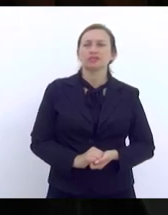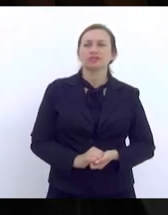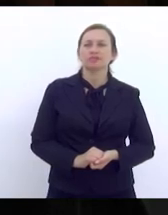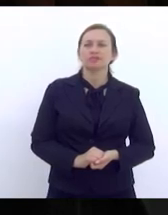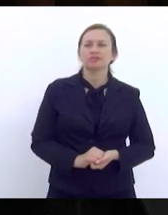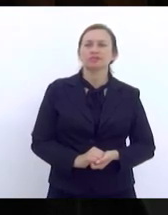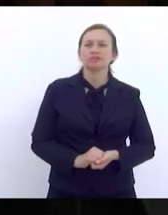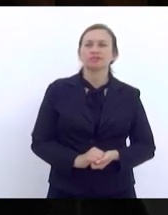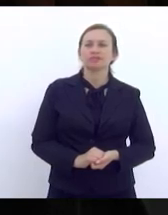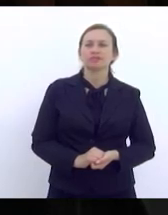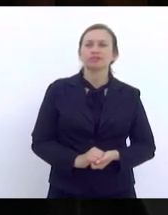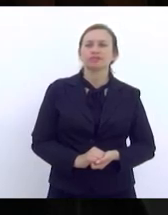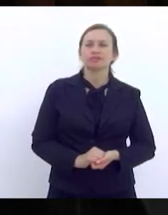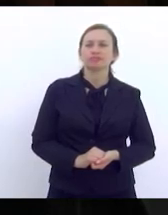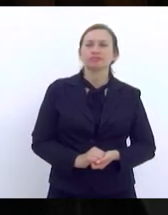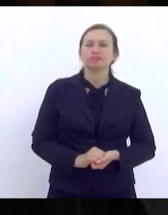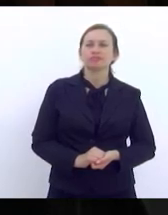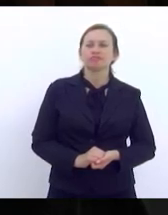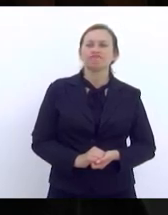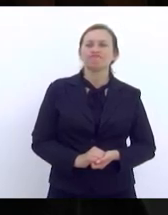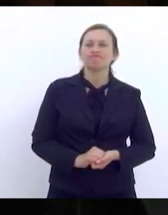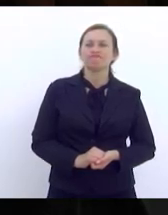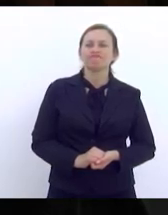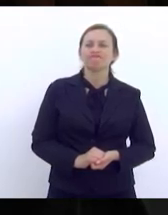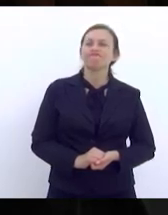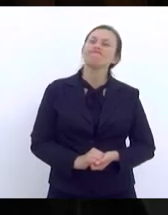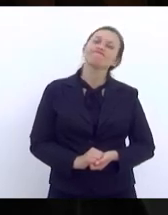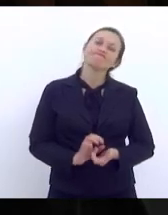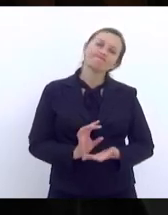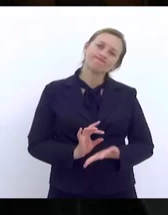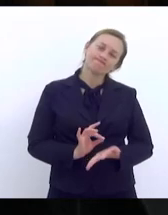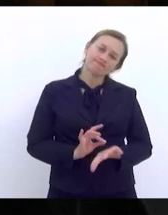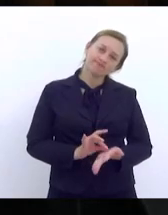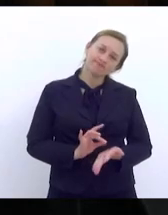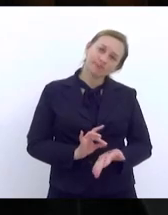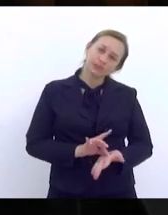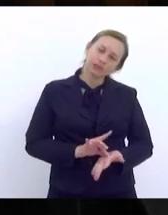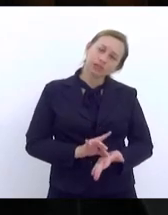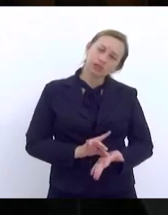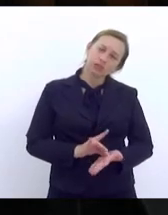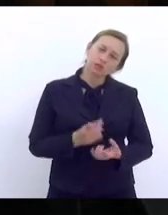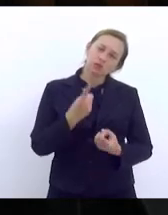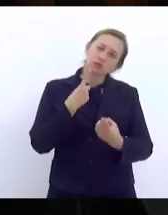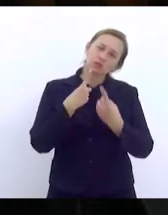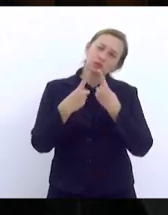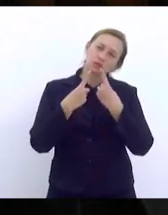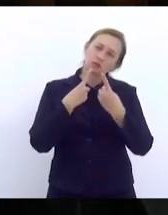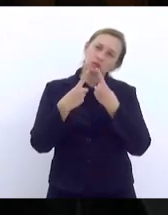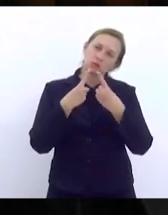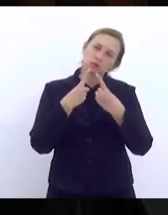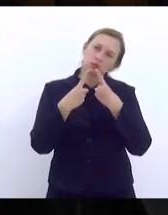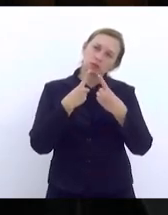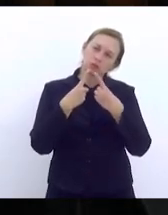que no fundo é um debate identitário